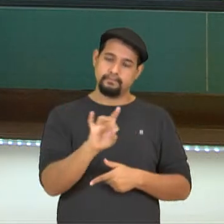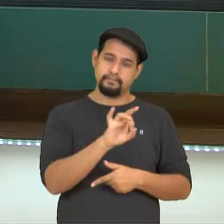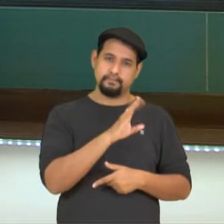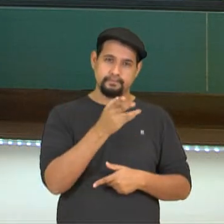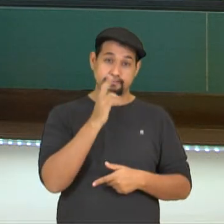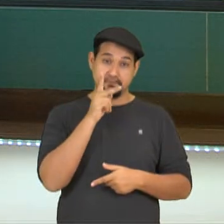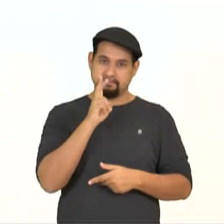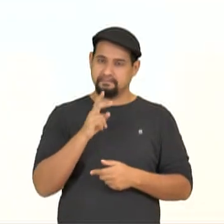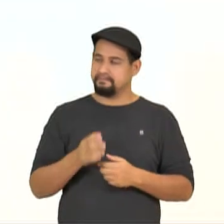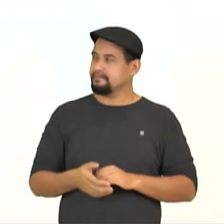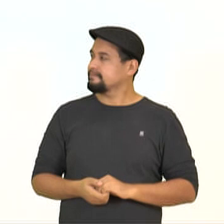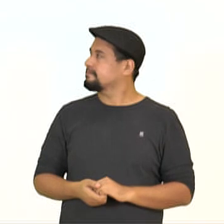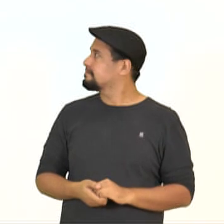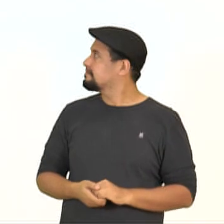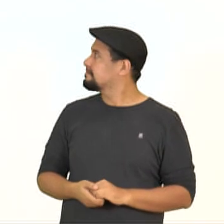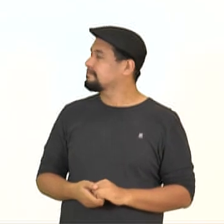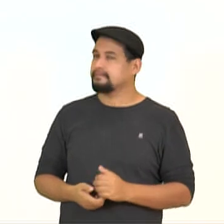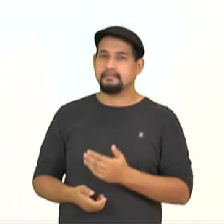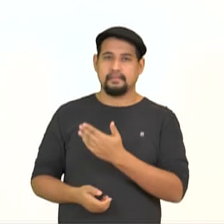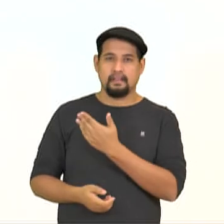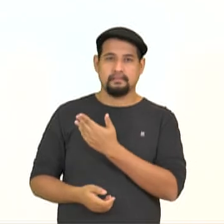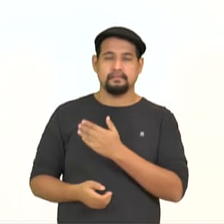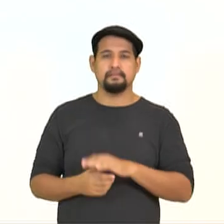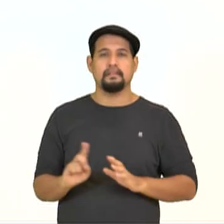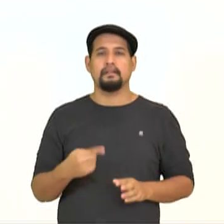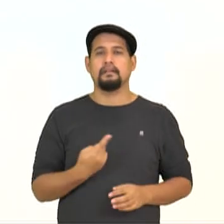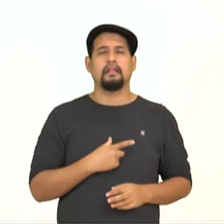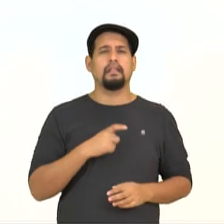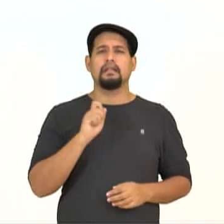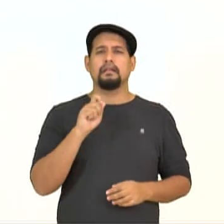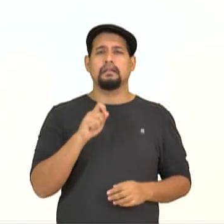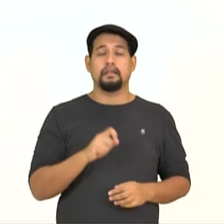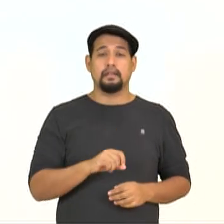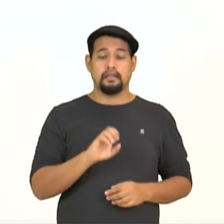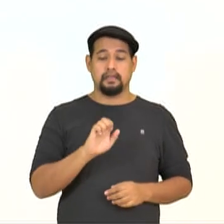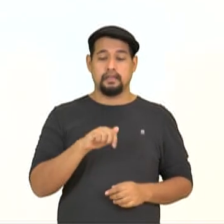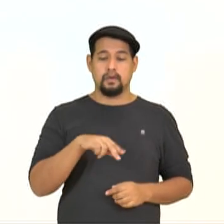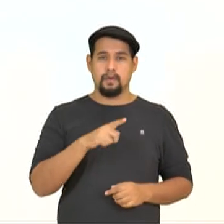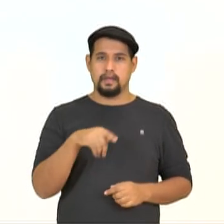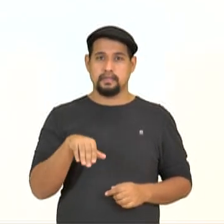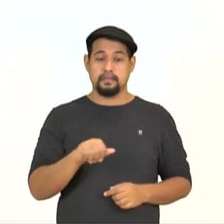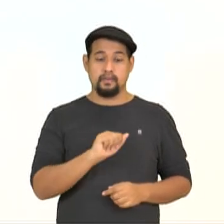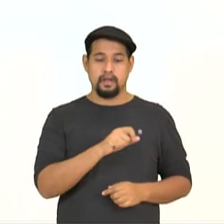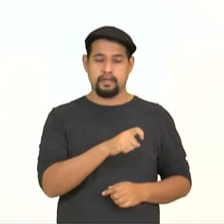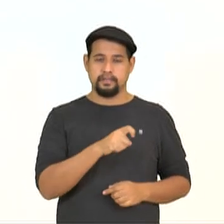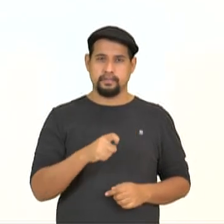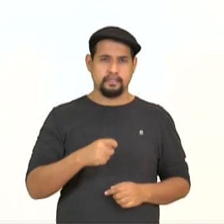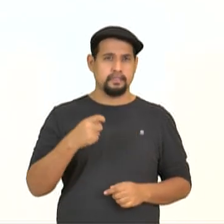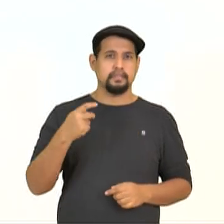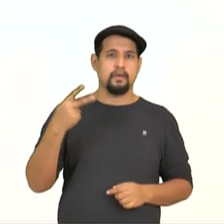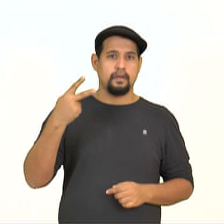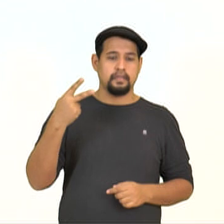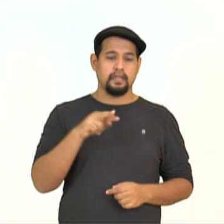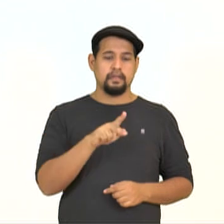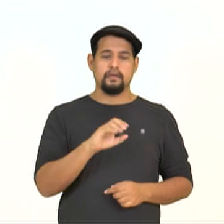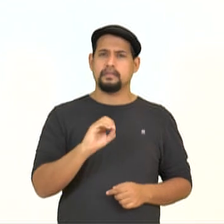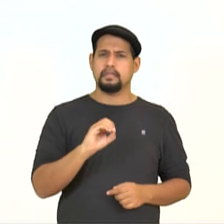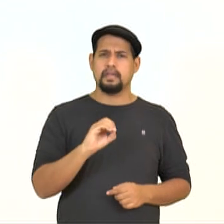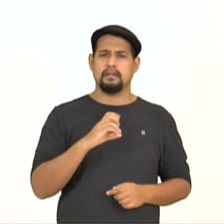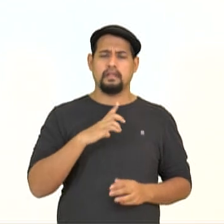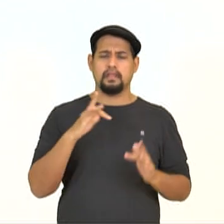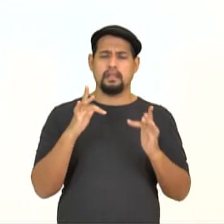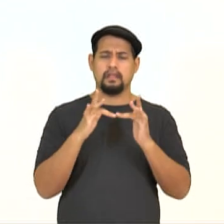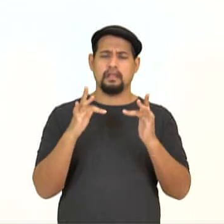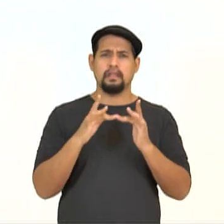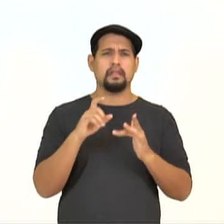lá? Então aqui nós temos, por exemplo, a equação ax ao quadrado igual a zero. Ela está